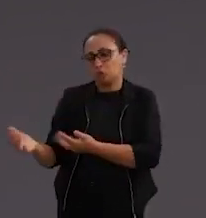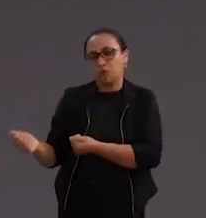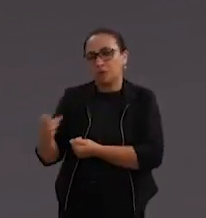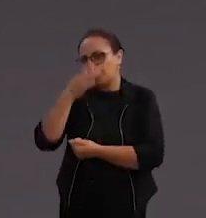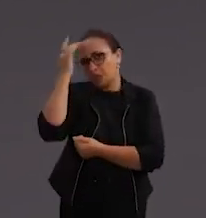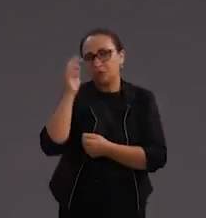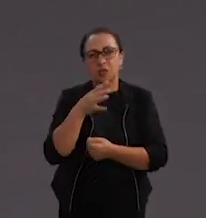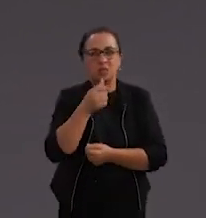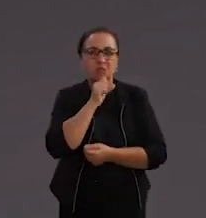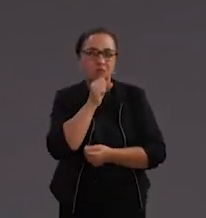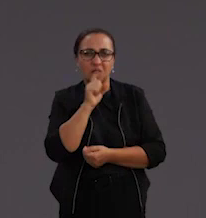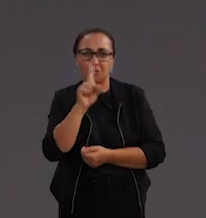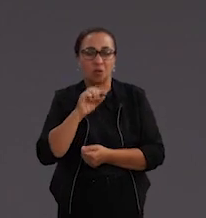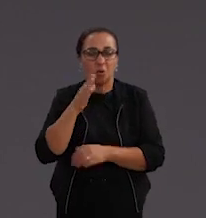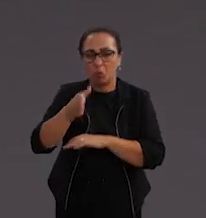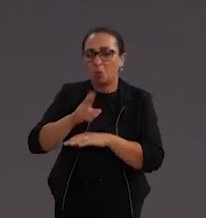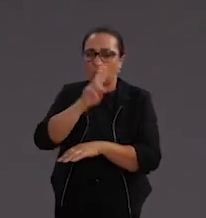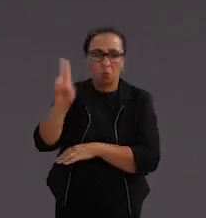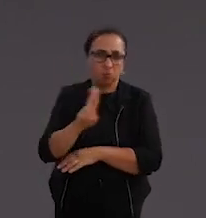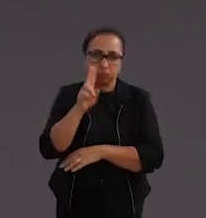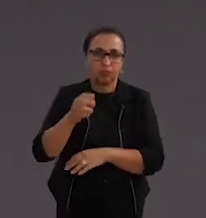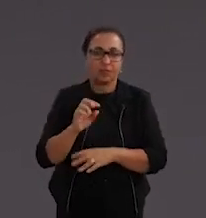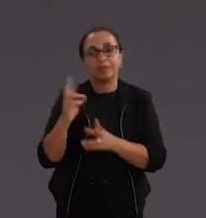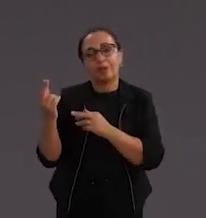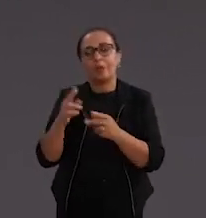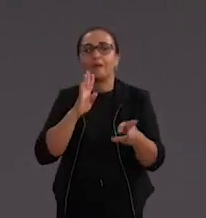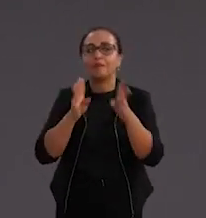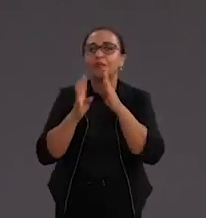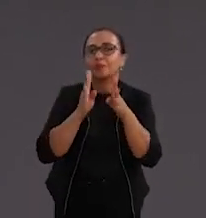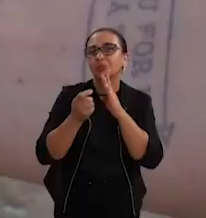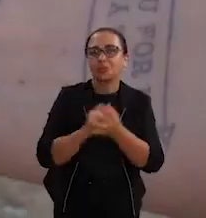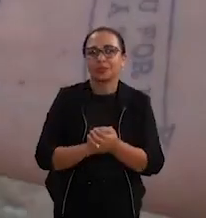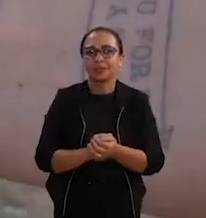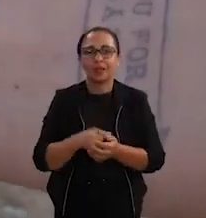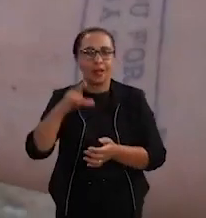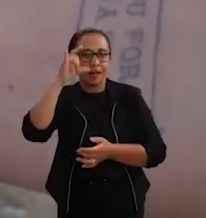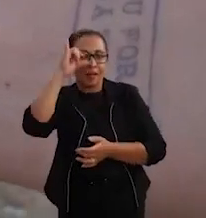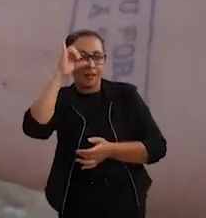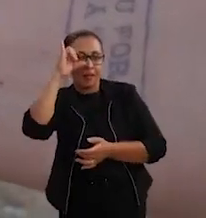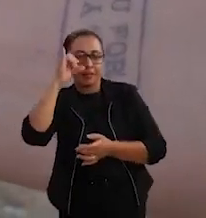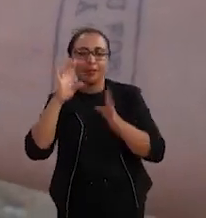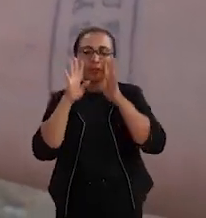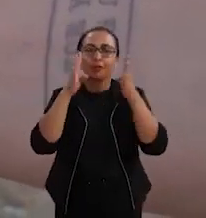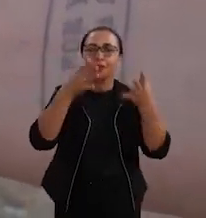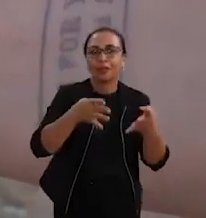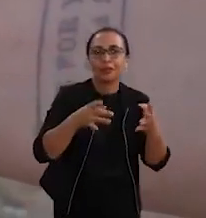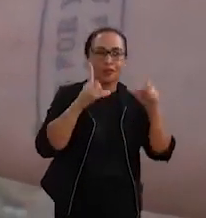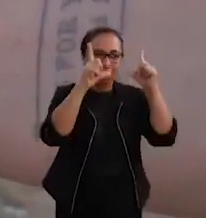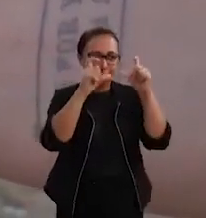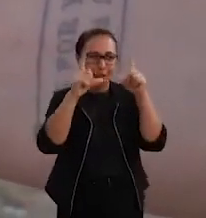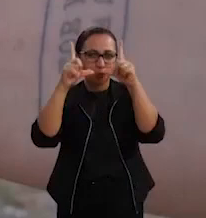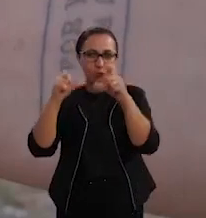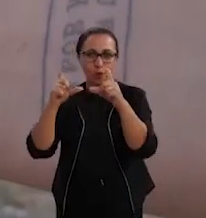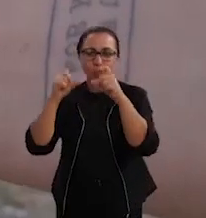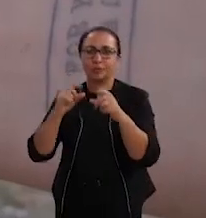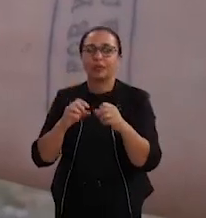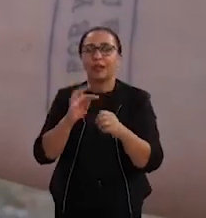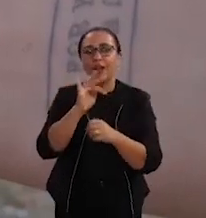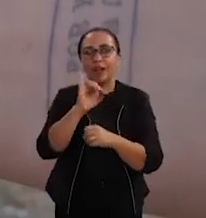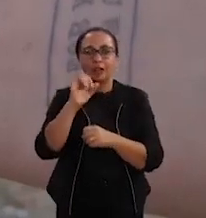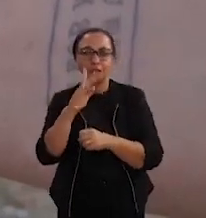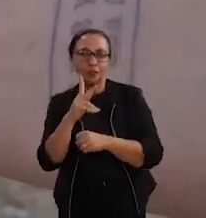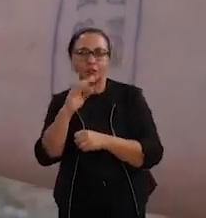jovem. Pessoas mais velhas não costumam usar tanto o Twitter quanto usam o Facebook. O Instagram já é uma rede social mais focada em fotos.